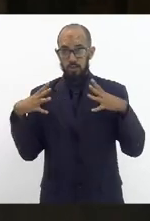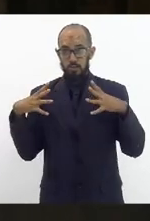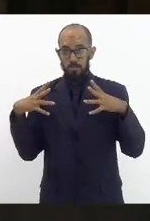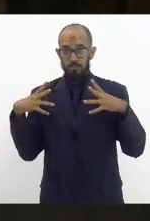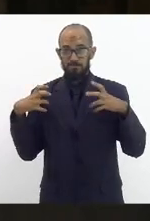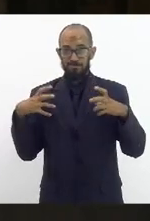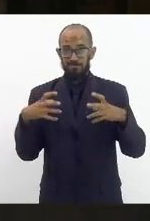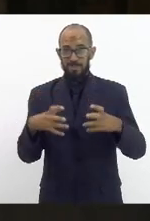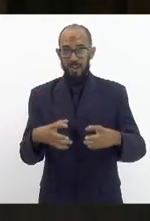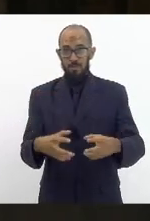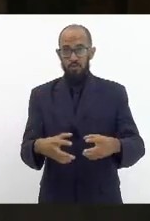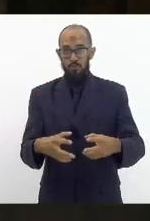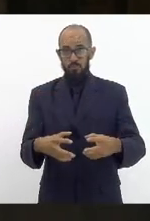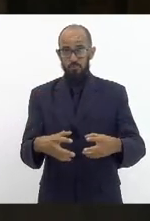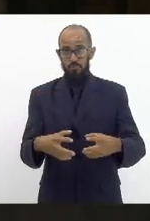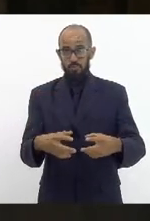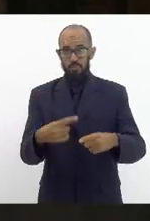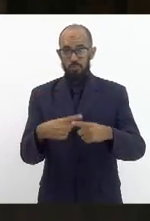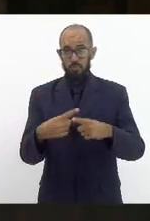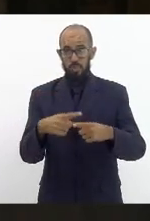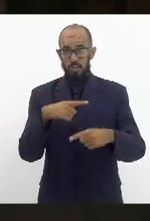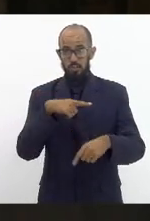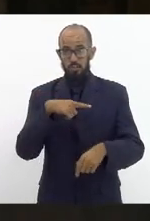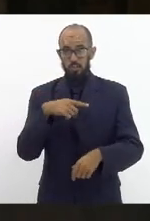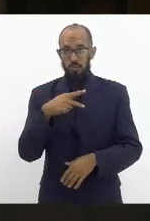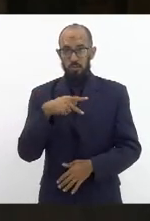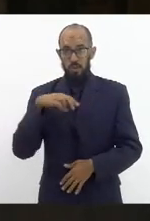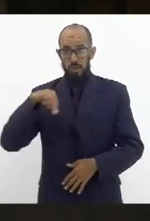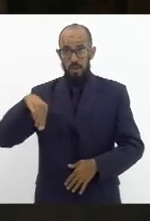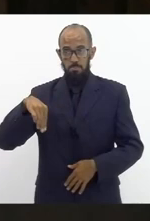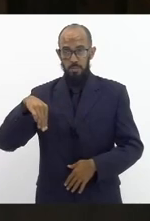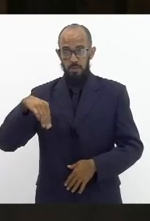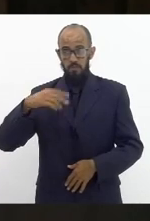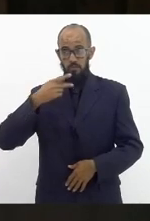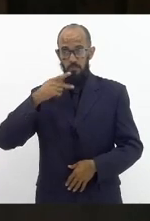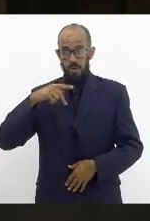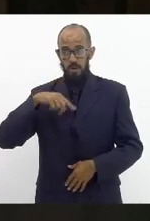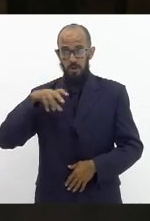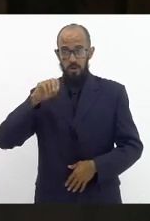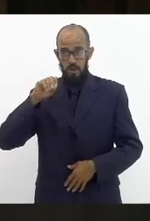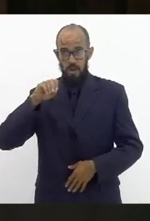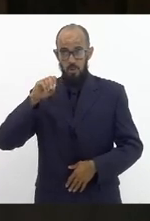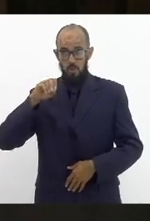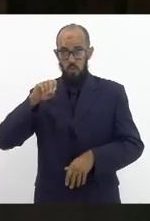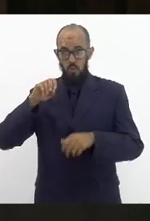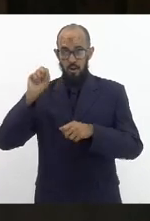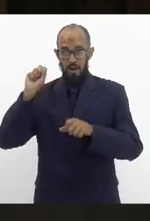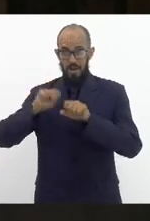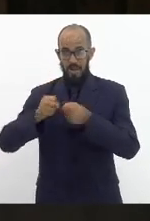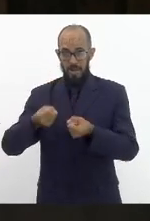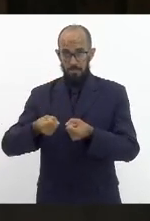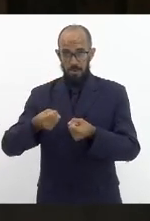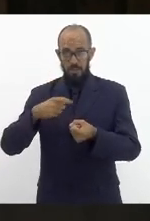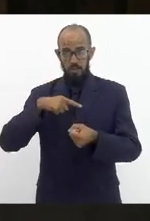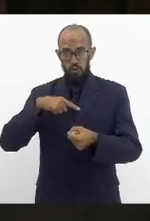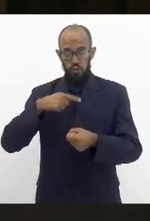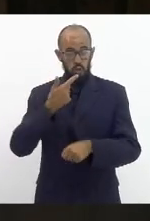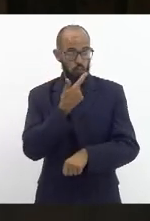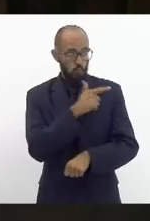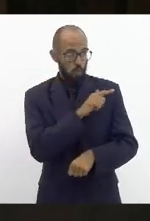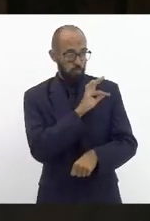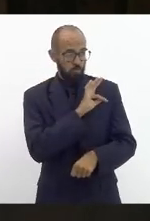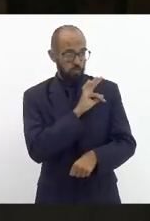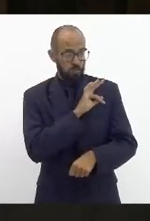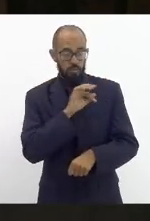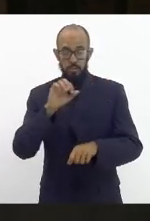contra os outros. Porque enquanto havia um PM dizendo não ataque, havia um PM atacando,